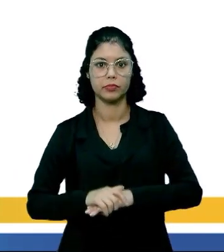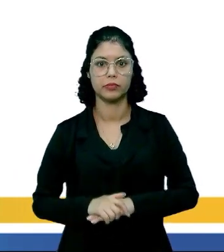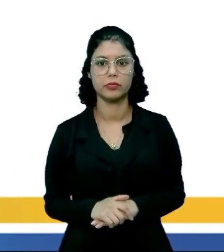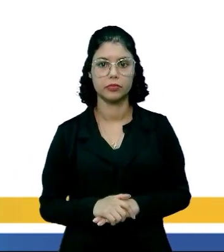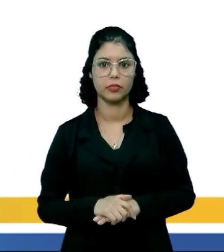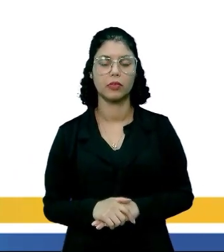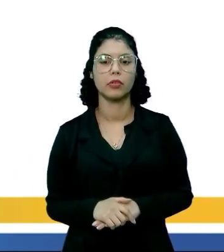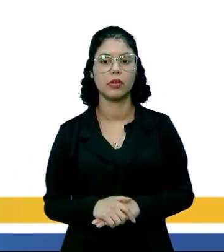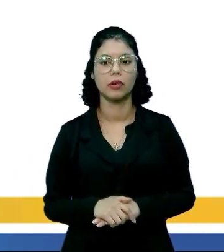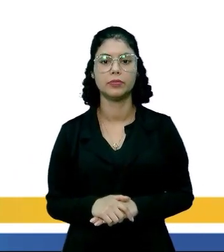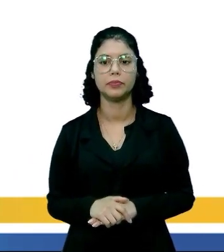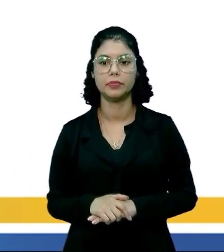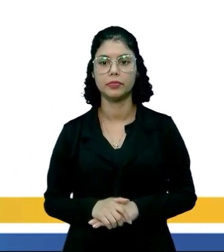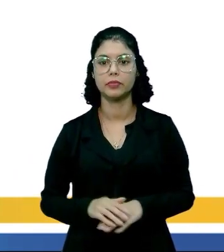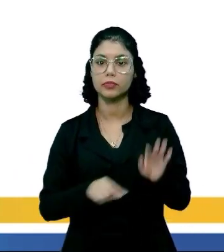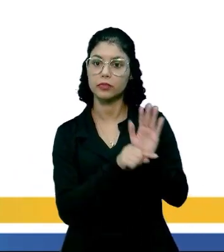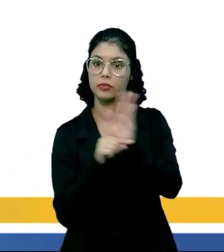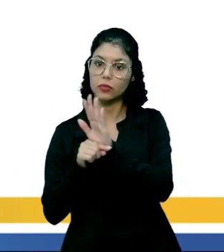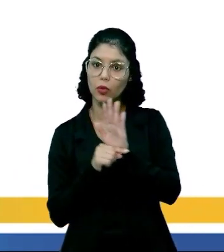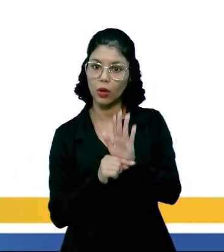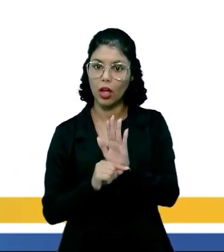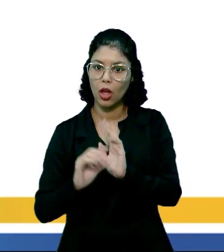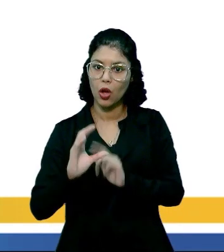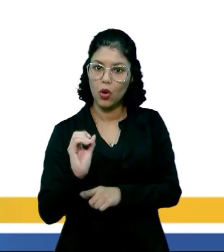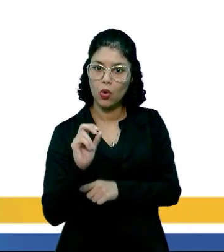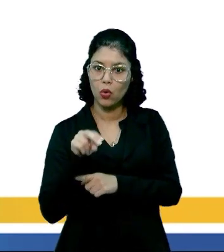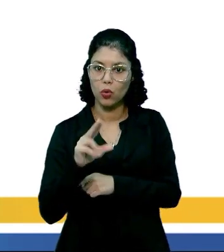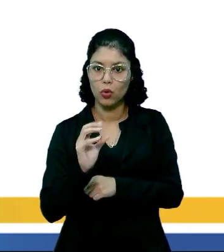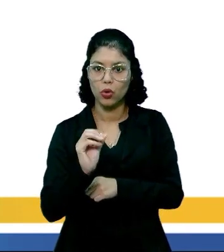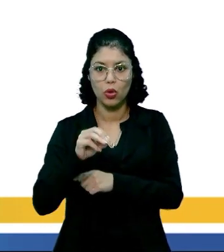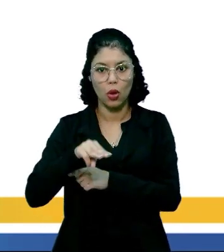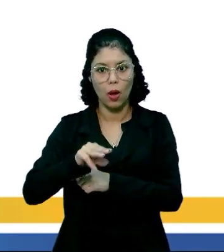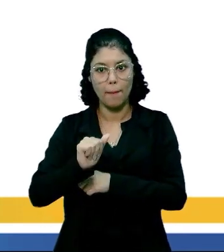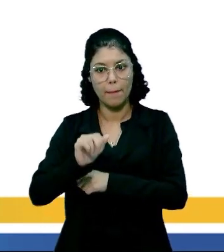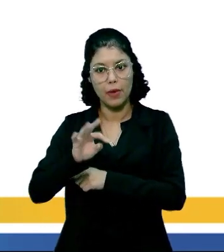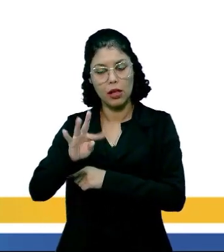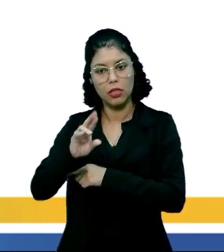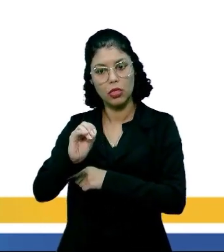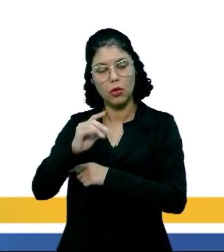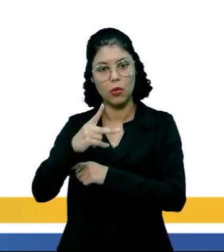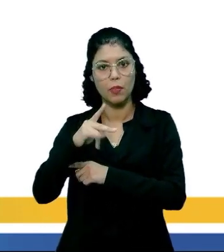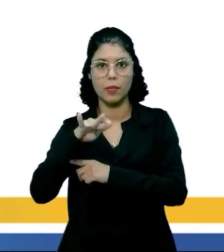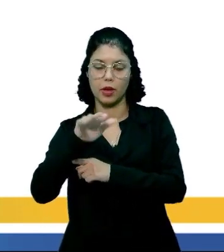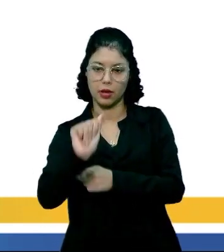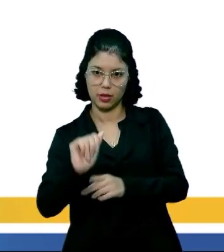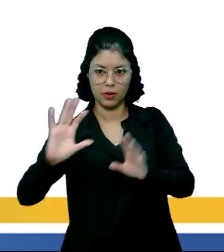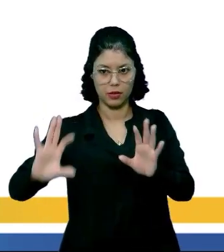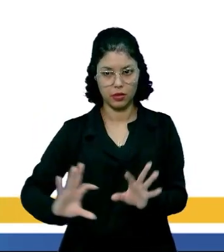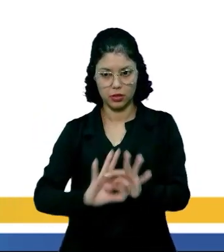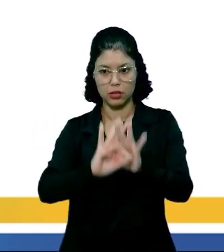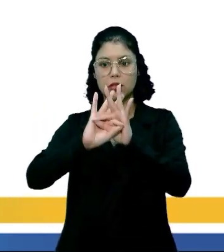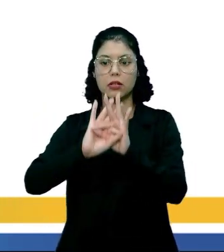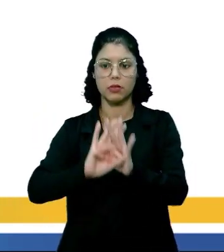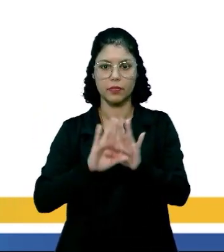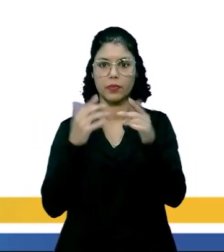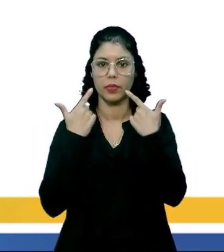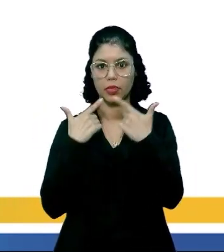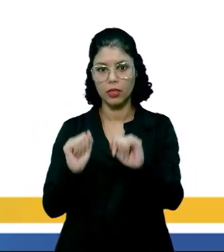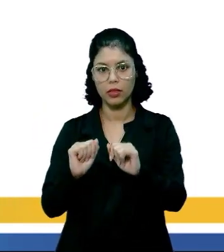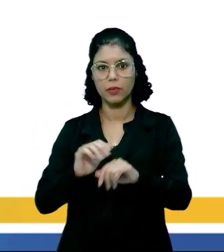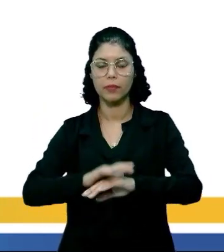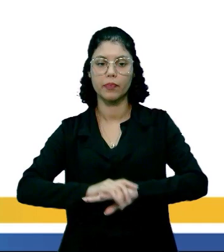uma produção literária e que se desenvolve aí atrelada ao modernismo português, tá? Com a